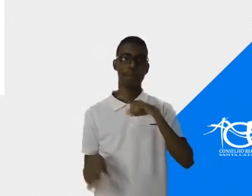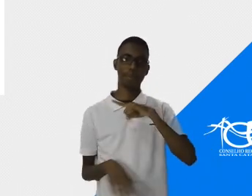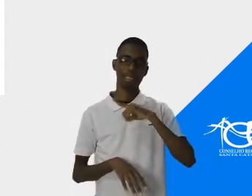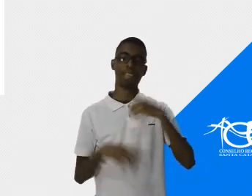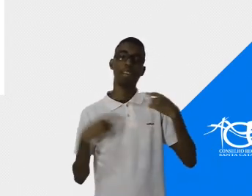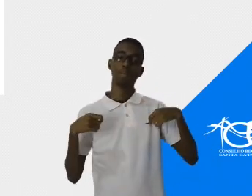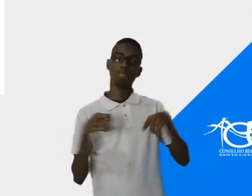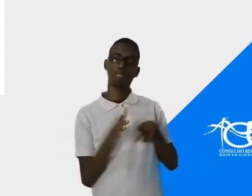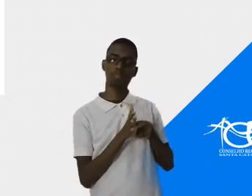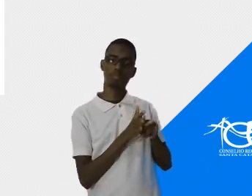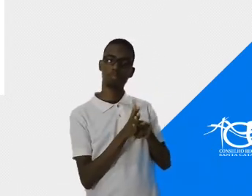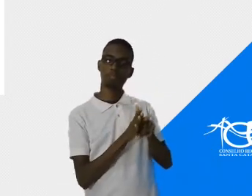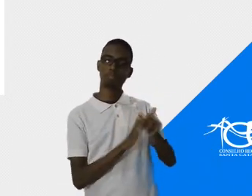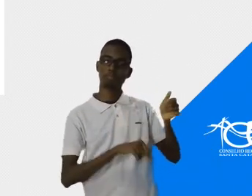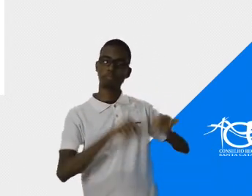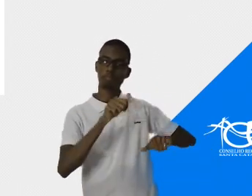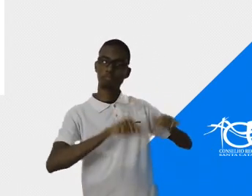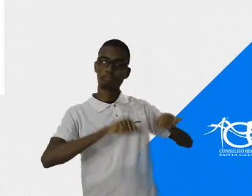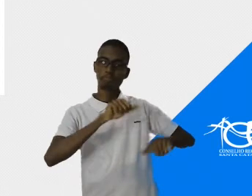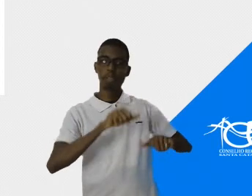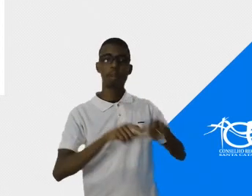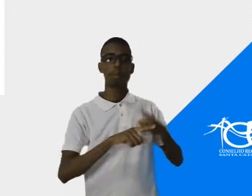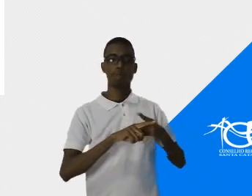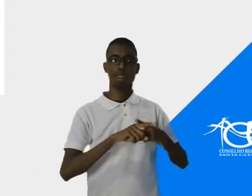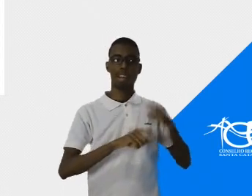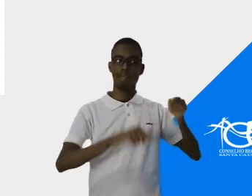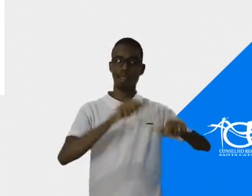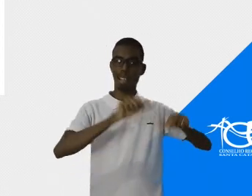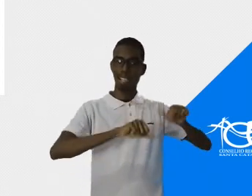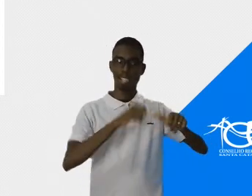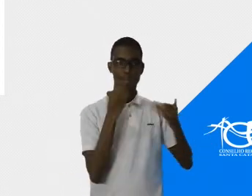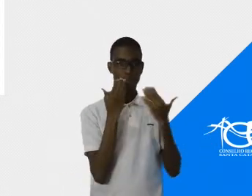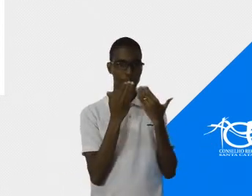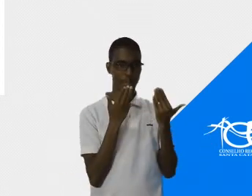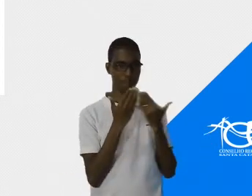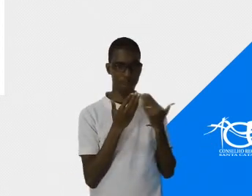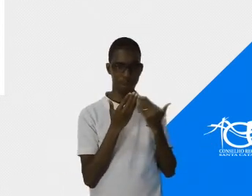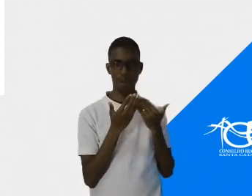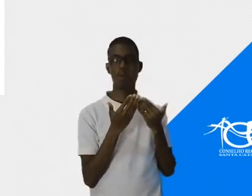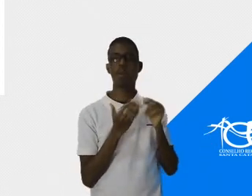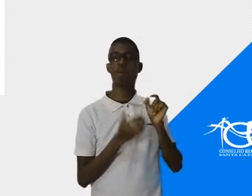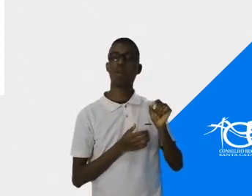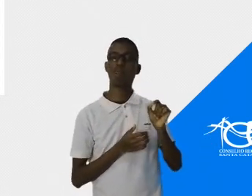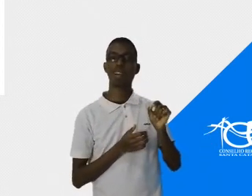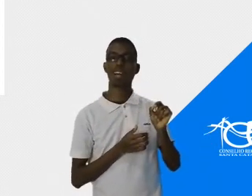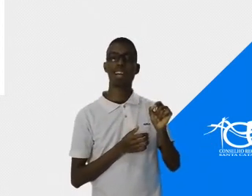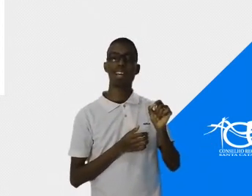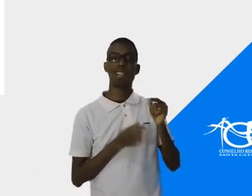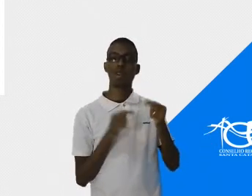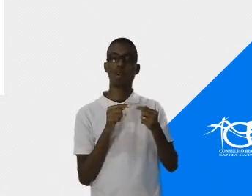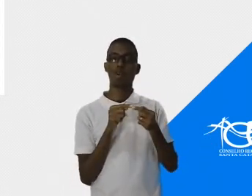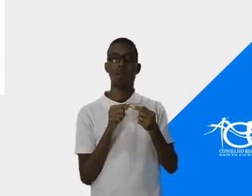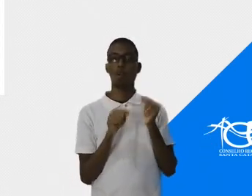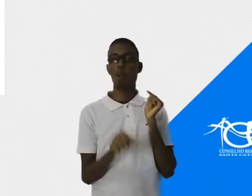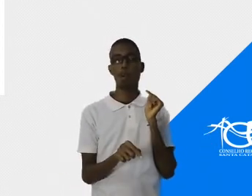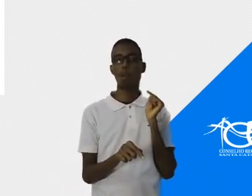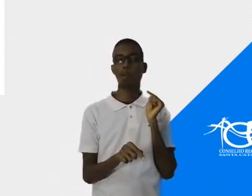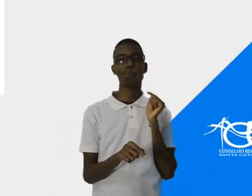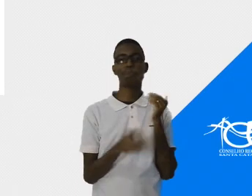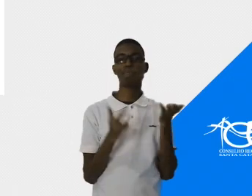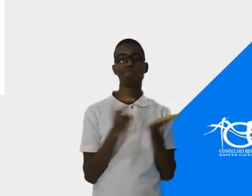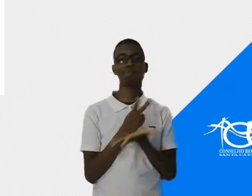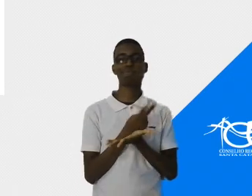responde. Se a avaliação psicológica do trânsito não responder a isso, ela fica sem finalidade. A função da avaliação psicológica do trânsito